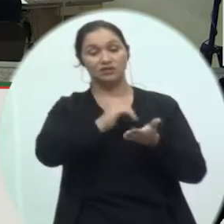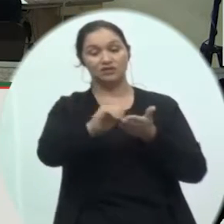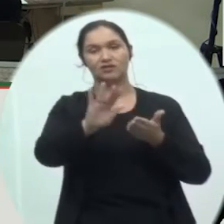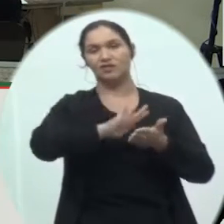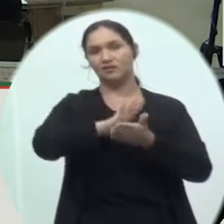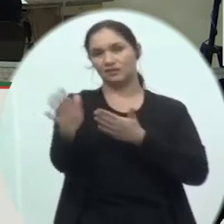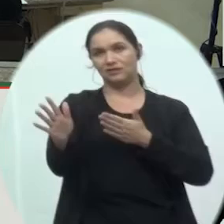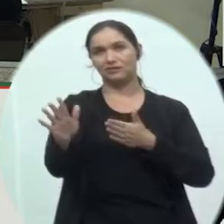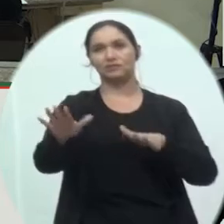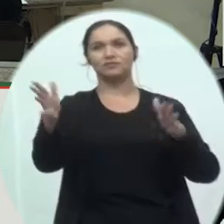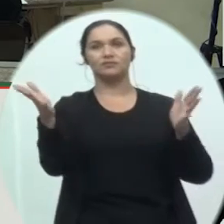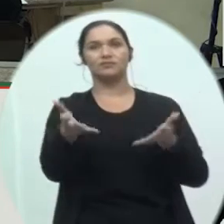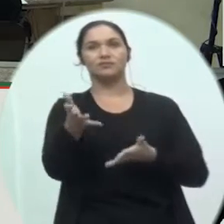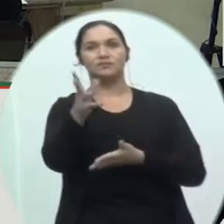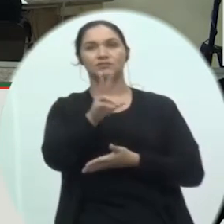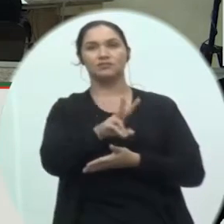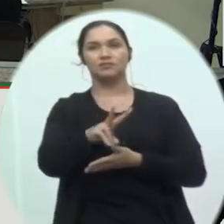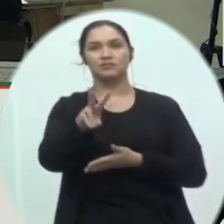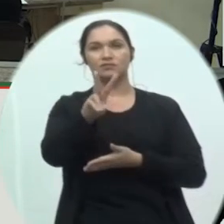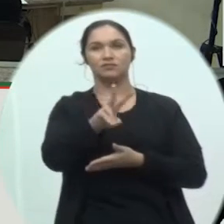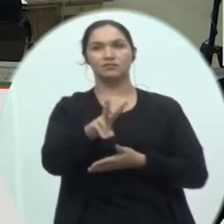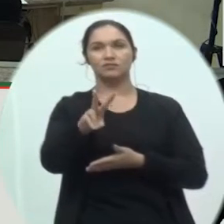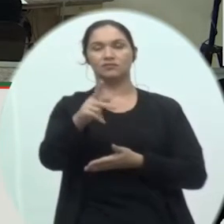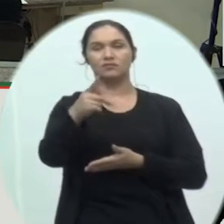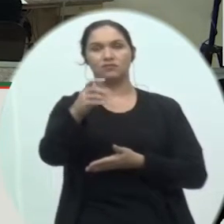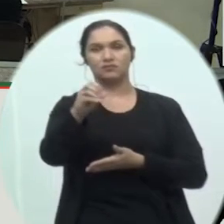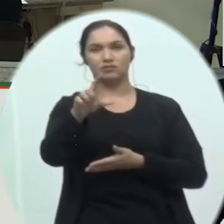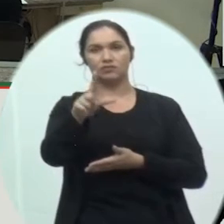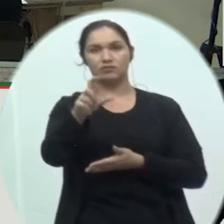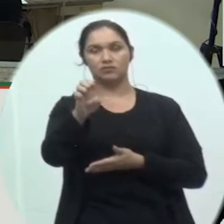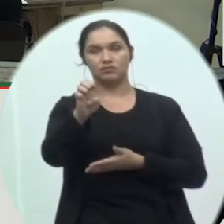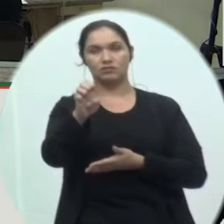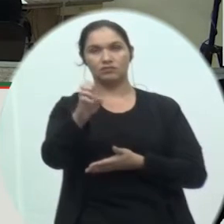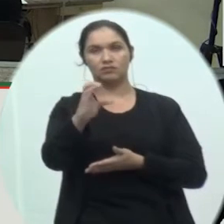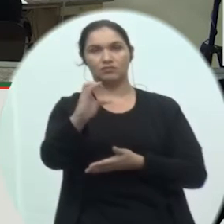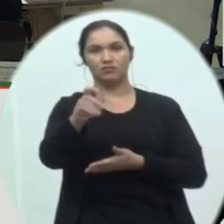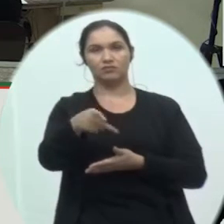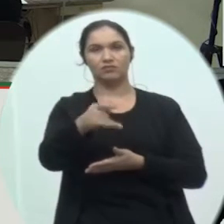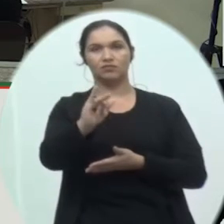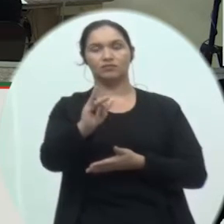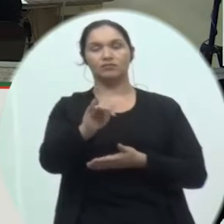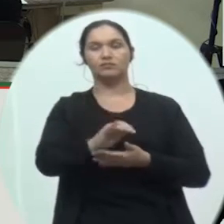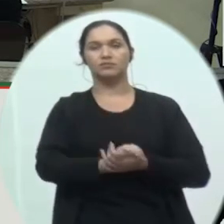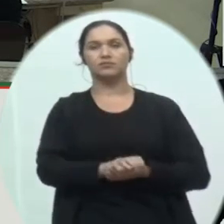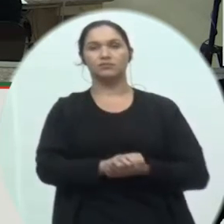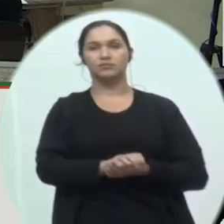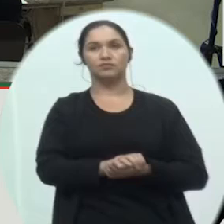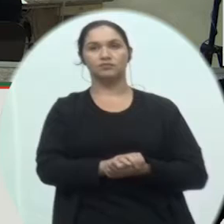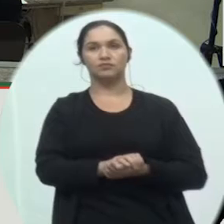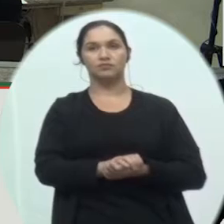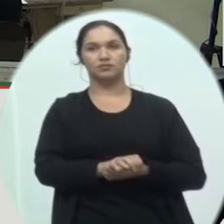Excelência dispõe de 7 minutos. 3 minutos tem decidido por este vereador.